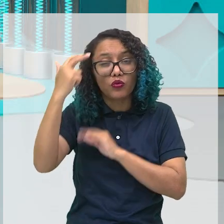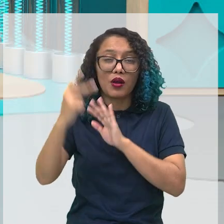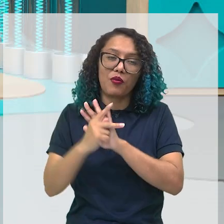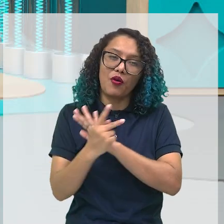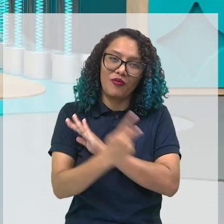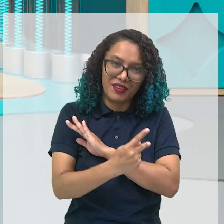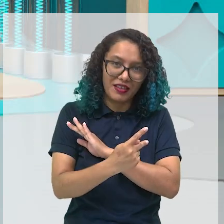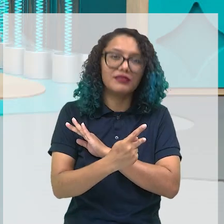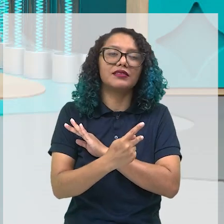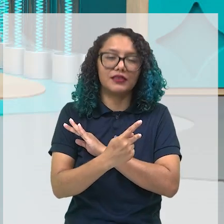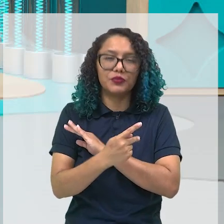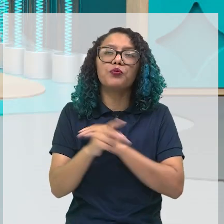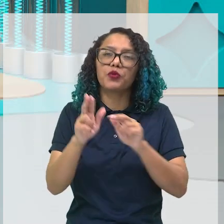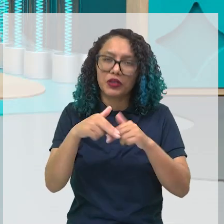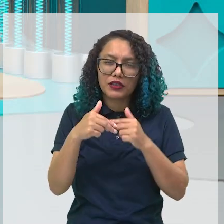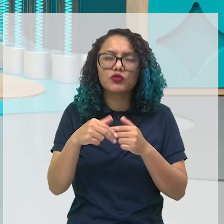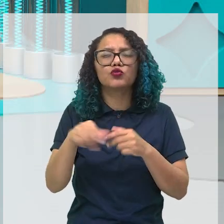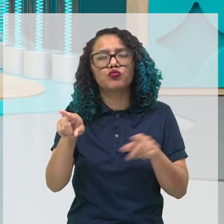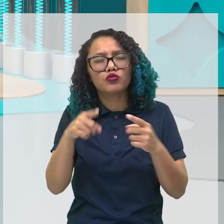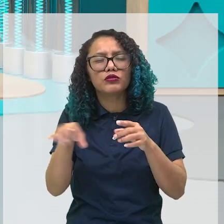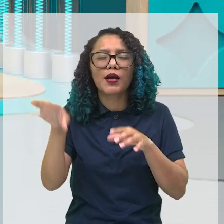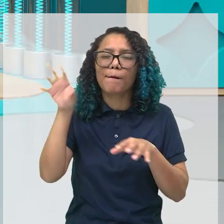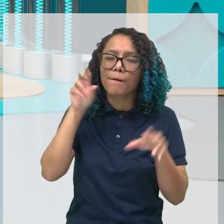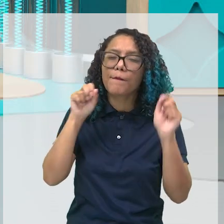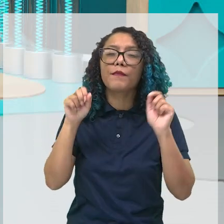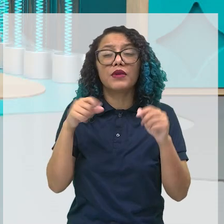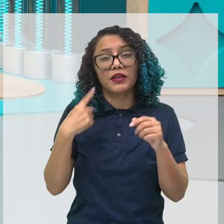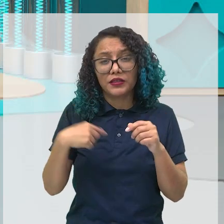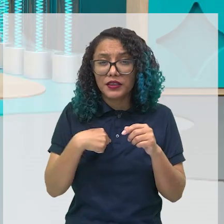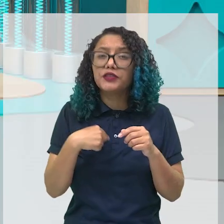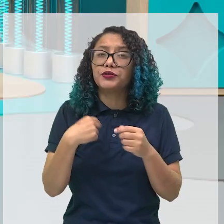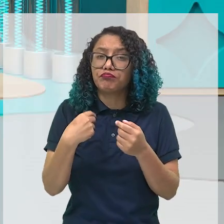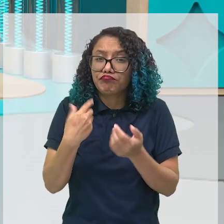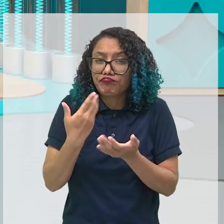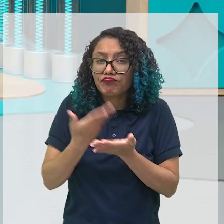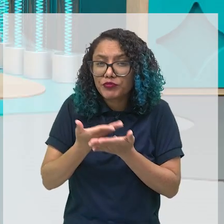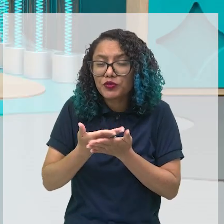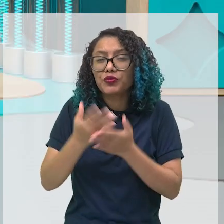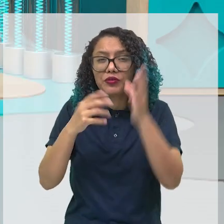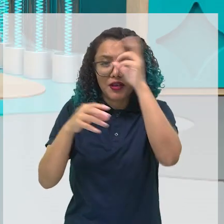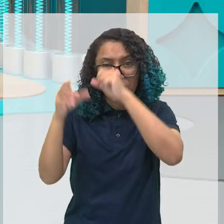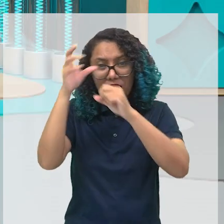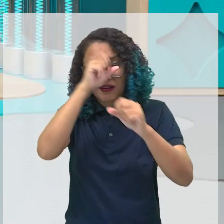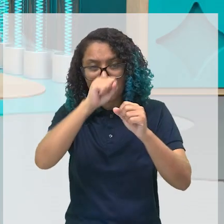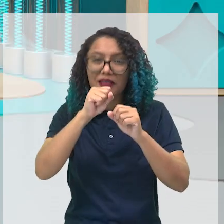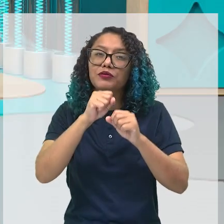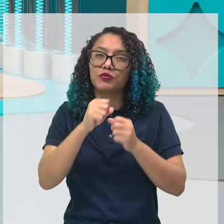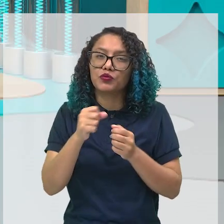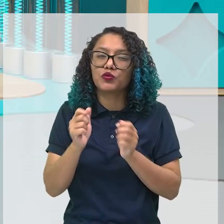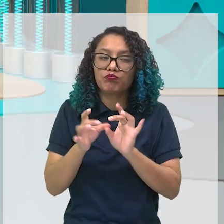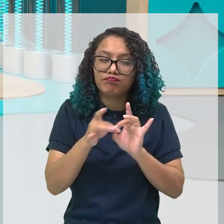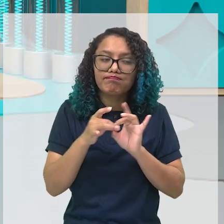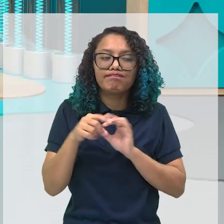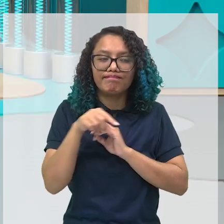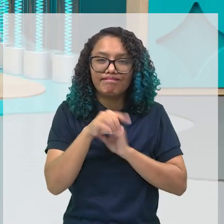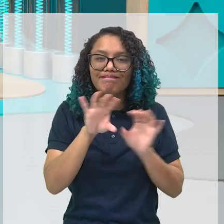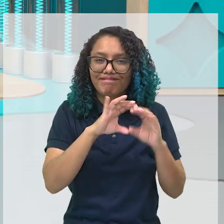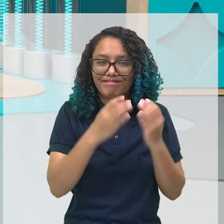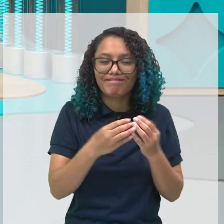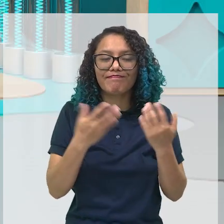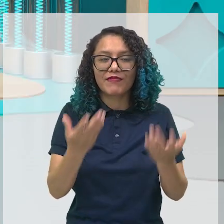compreendendo isso, a gente se dispõe a conhecer um pouco mais e até mesmo aprender com essas comunidades. Bom,